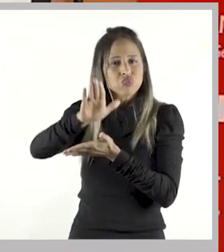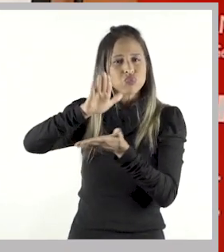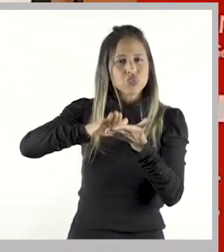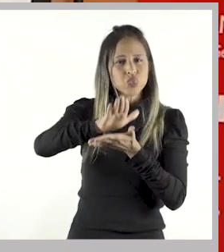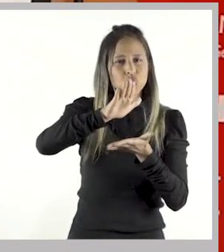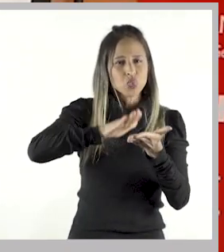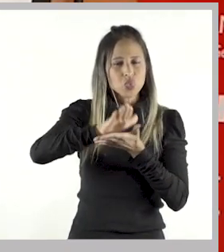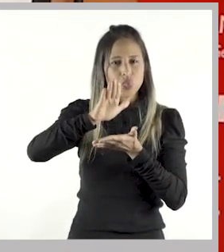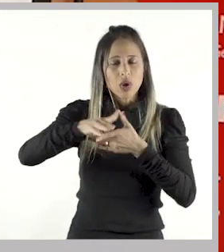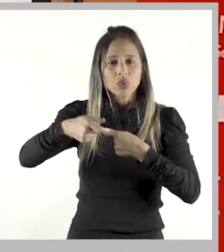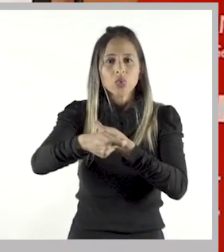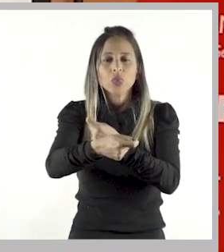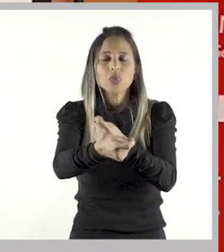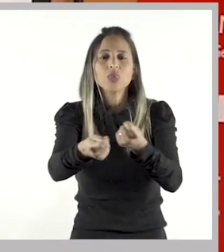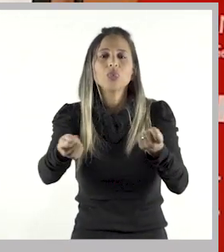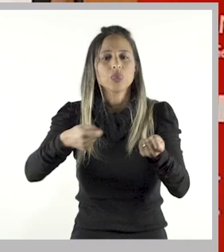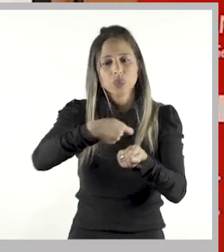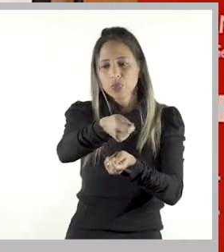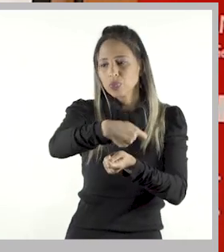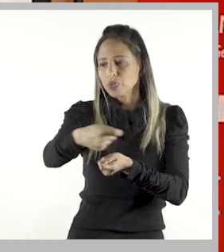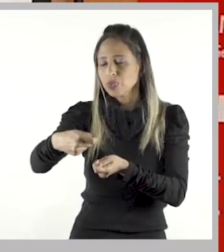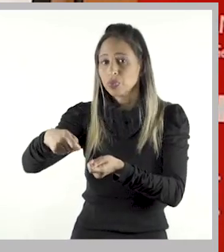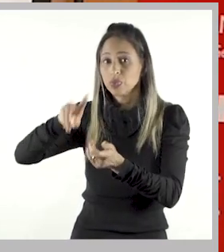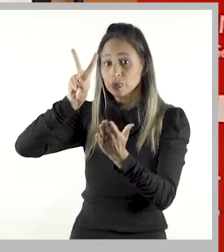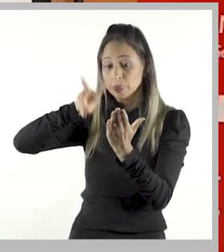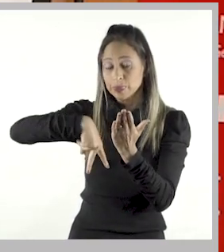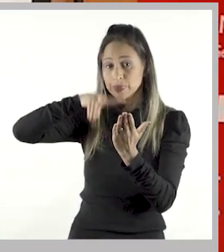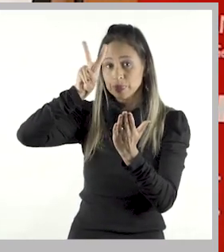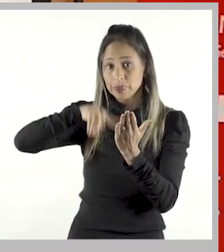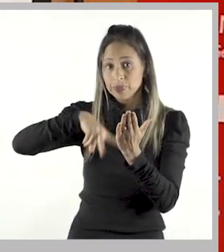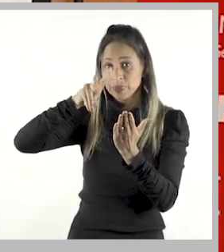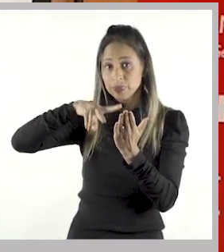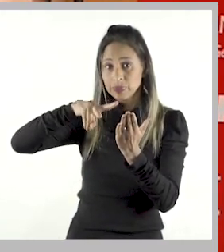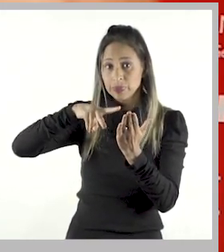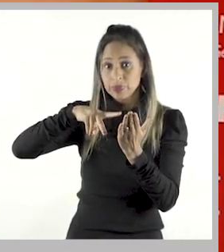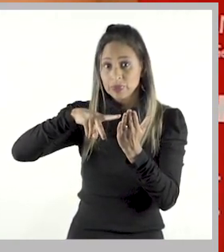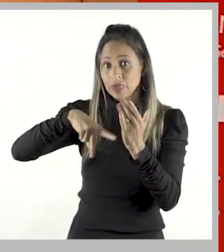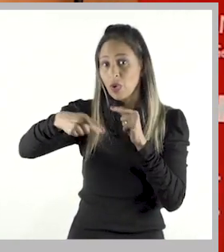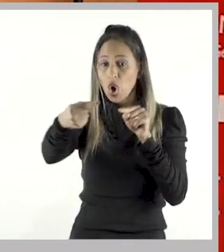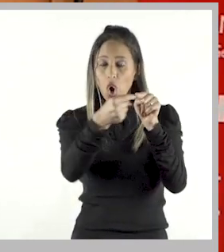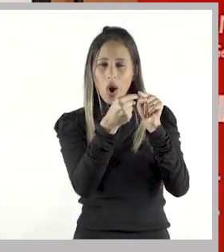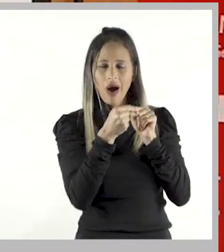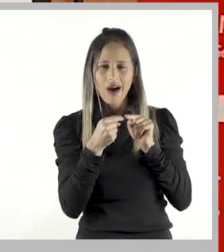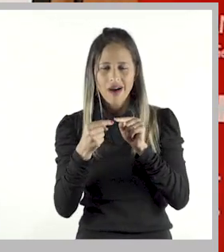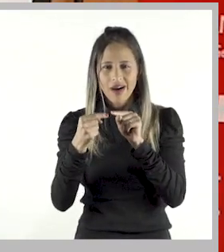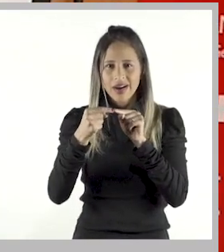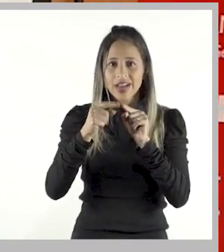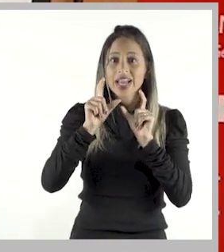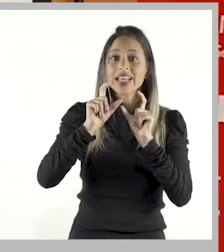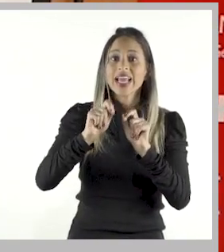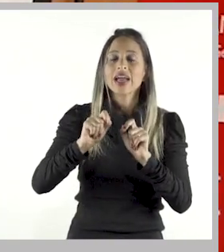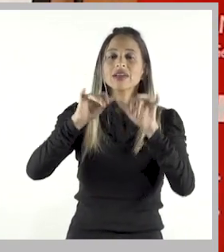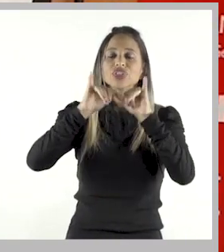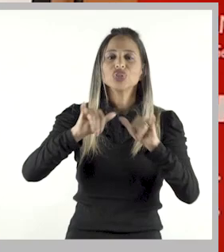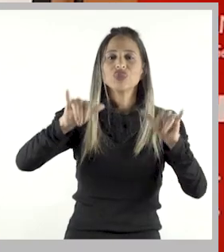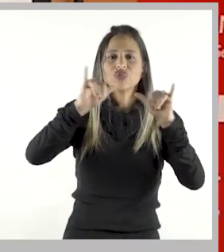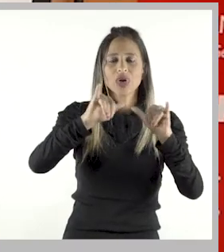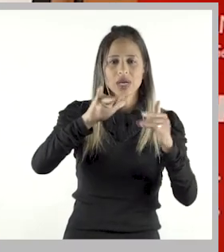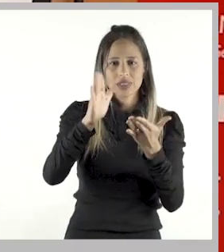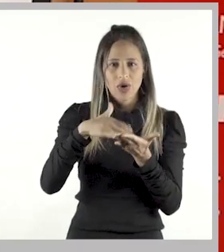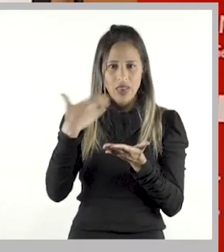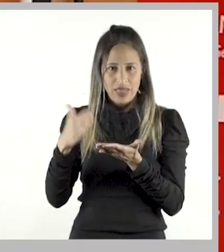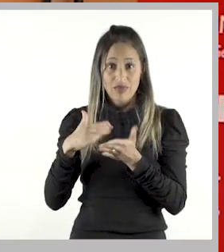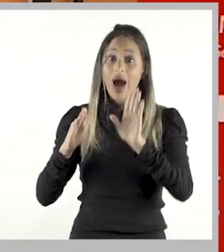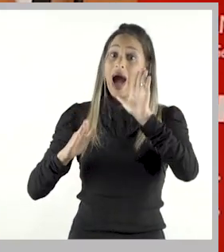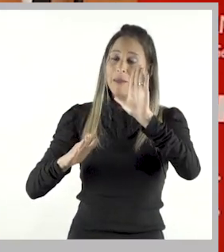livro, o leitor, a mediação e também quem faz a divulgação desses livros. Ah, e claro, o festival